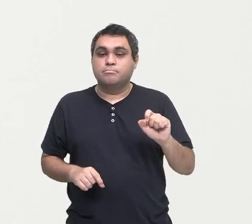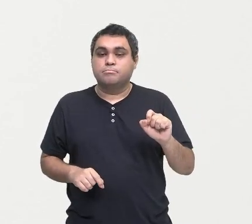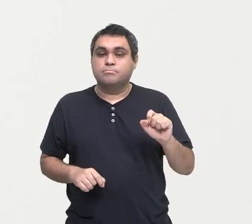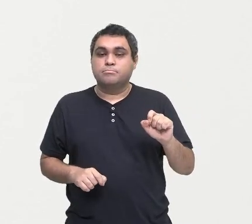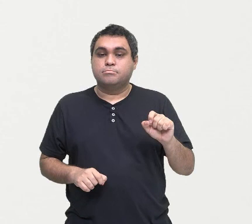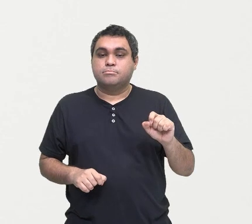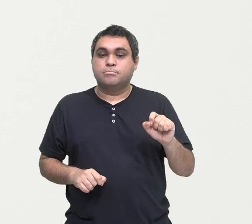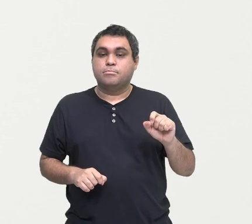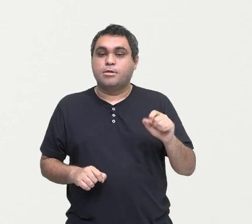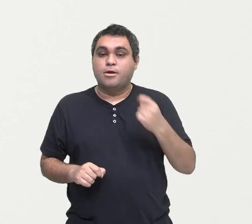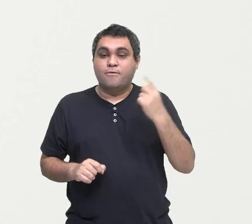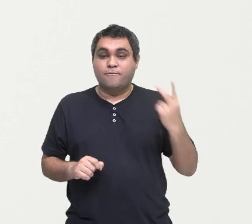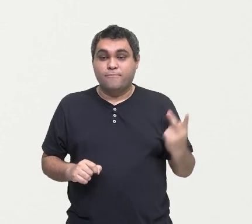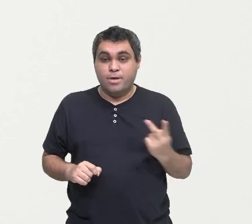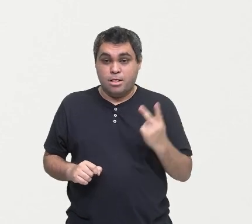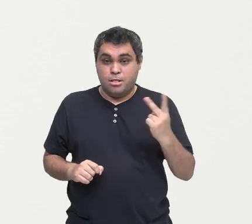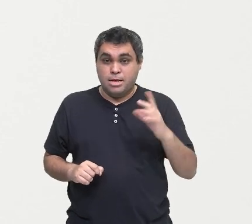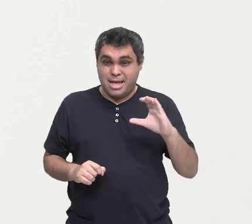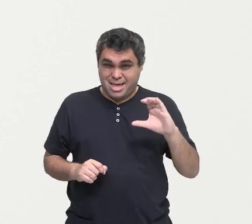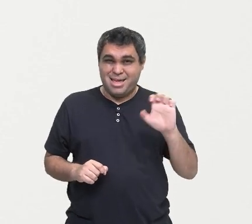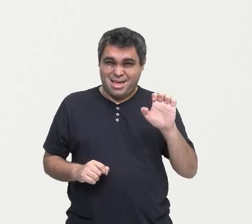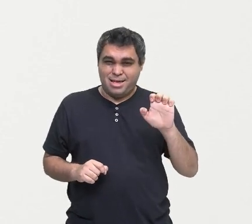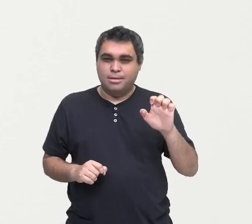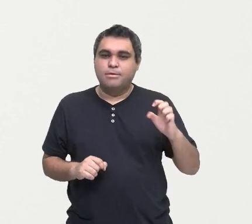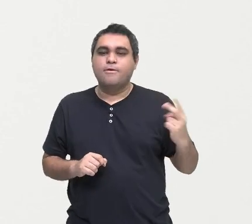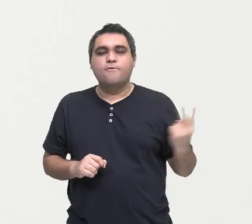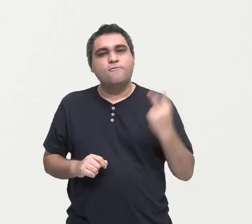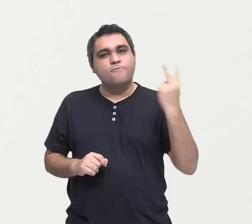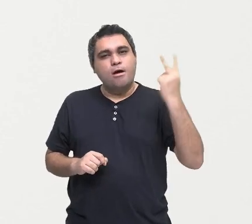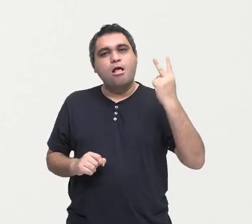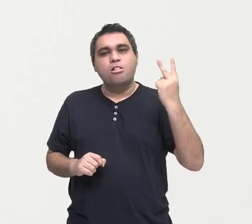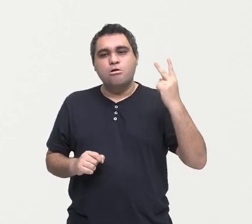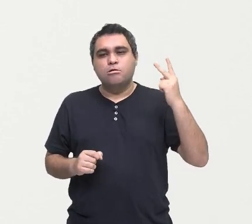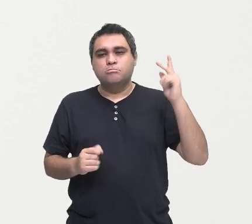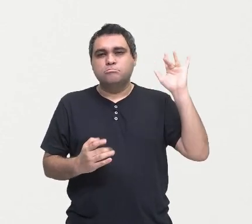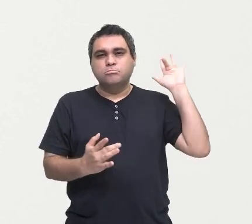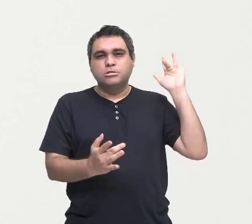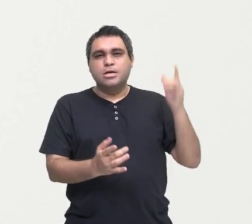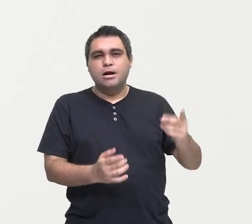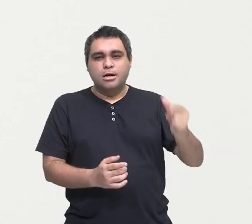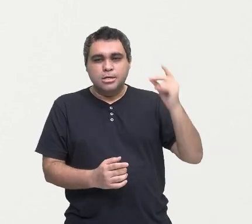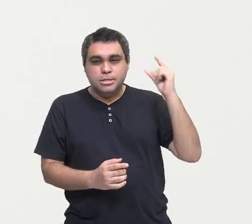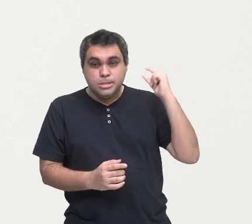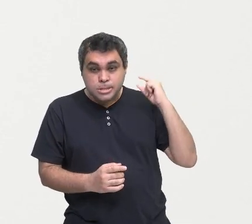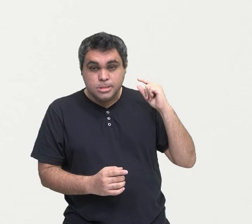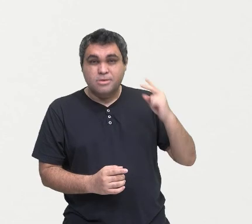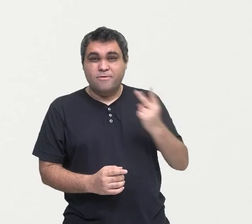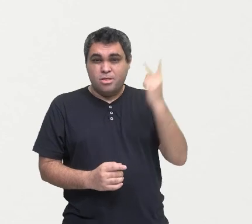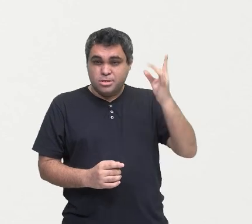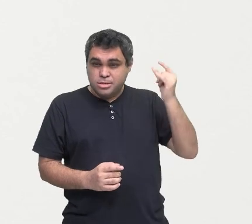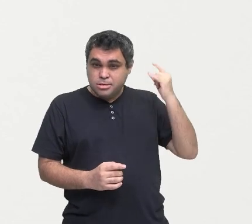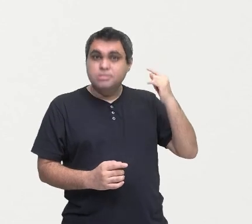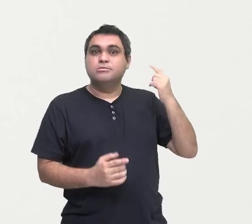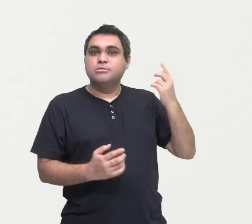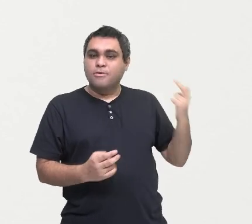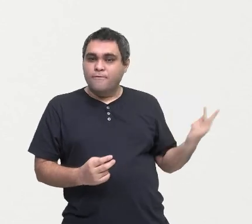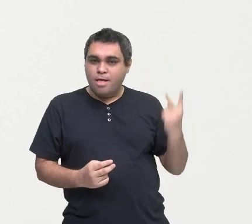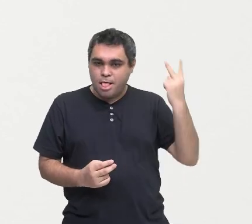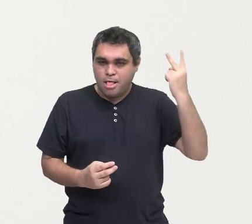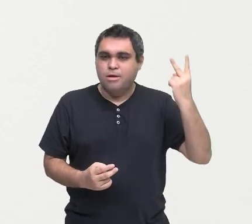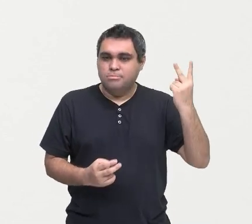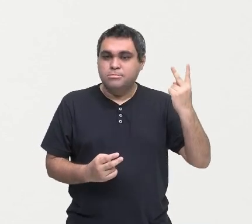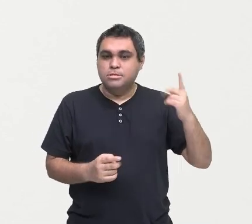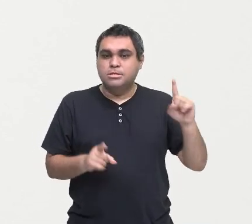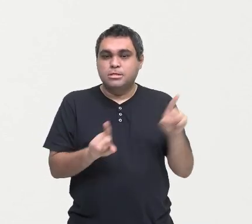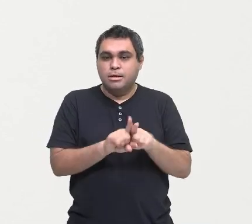Ele aprofunda-se nos valores clássicos, seguindo rigidamente os padrões do teatro grego. Muito bem. Aqui